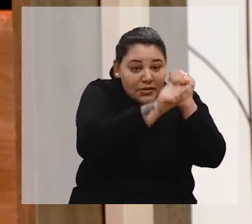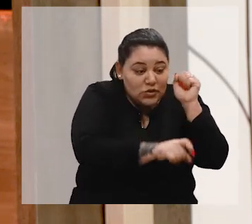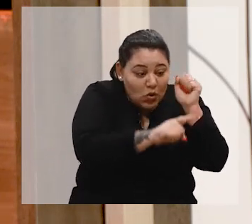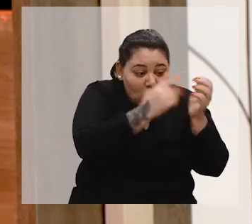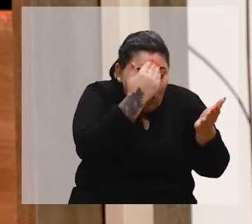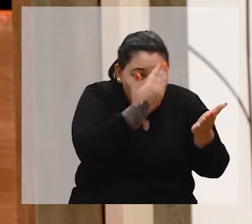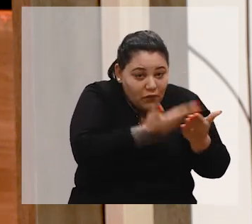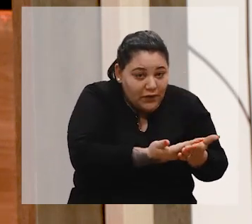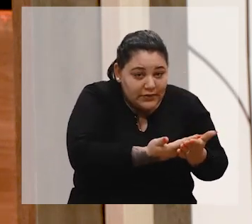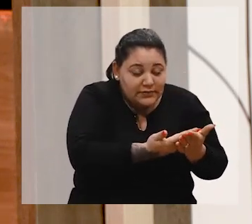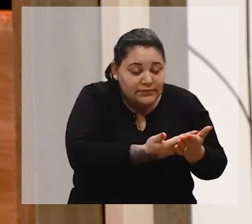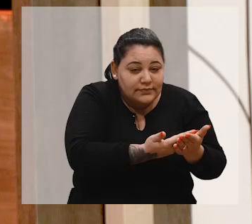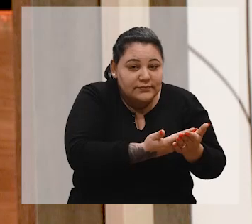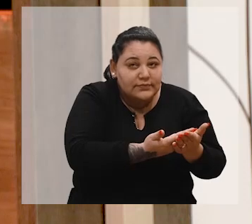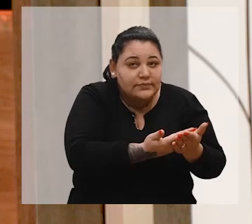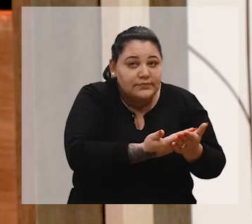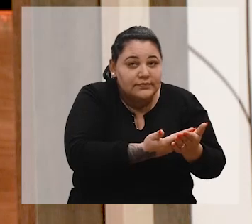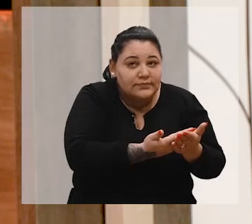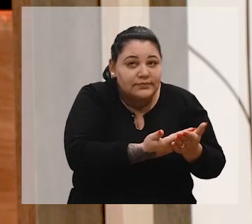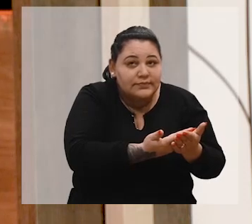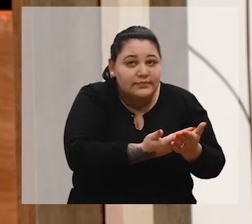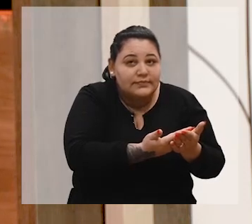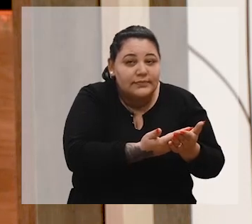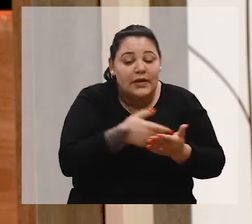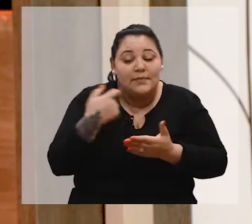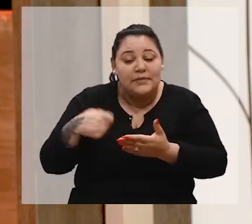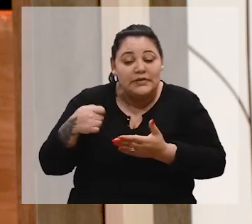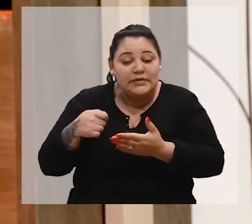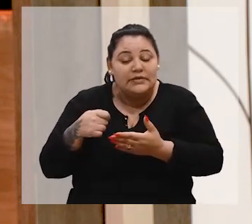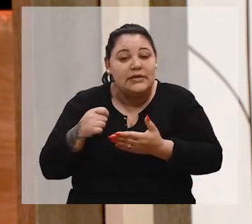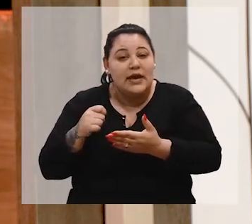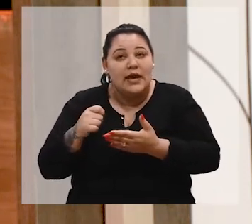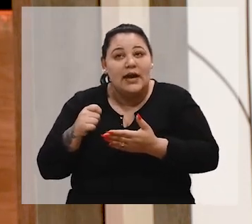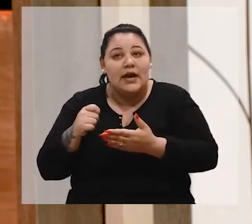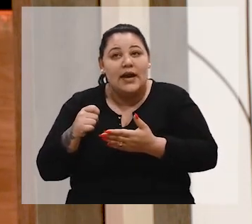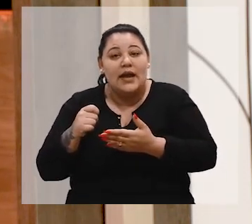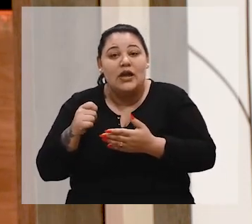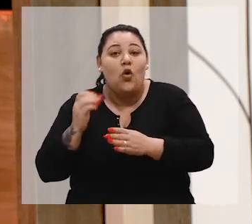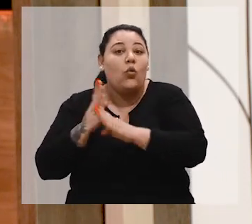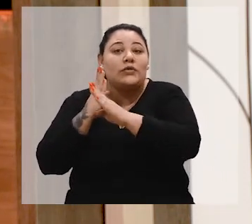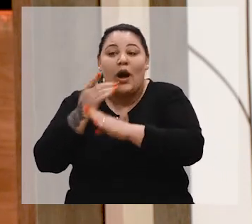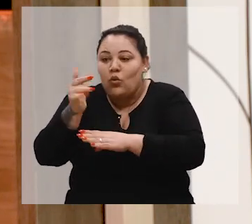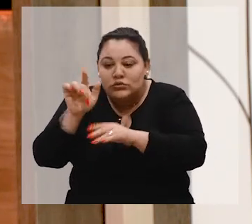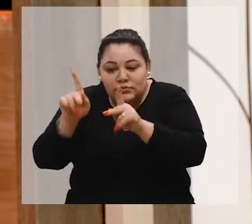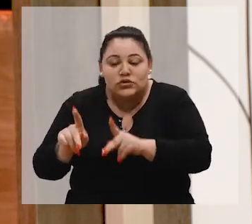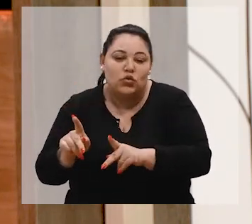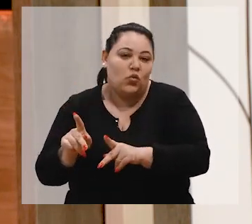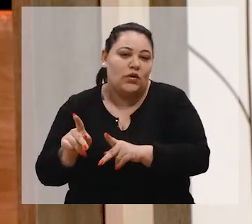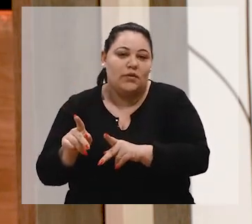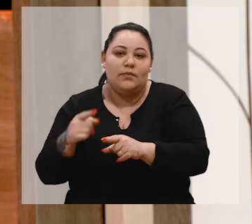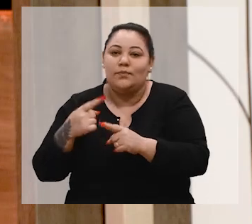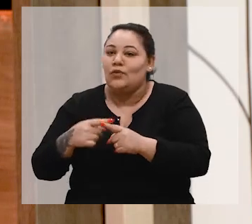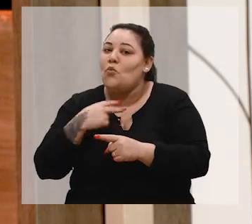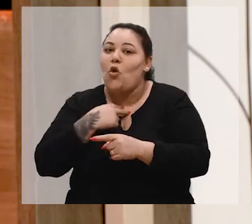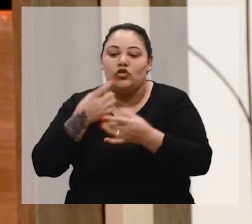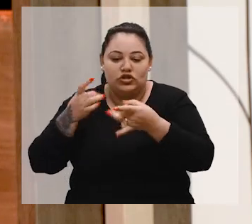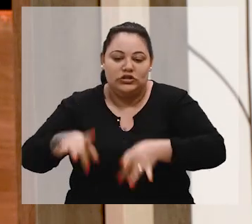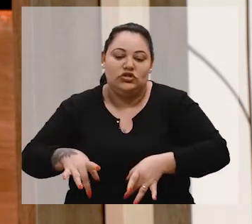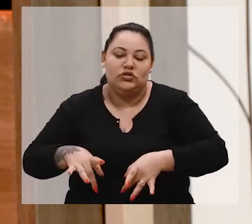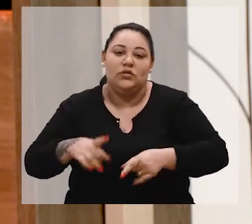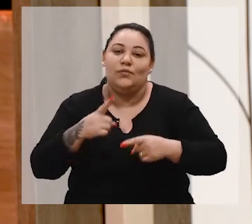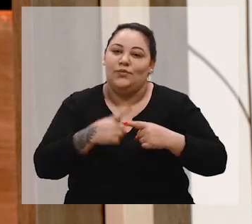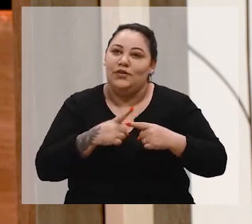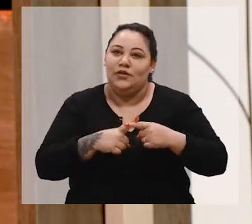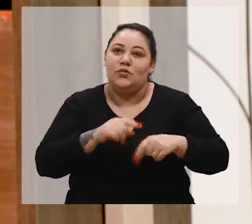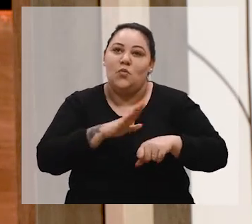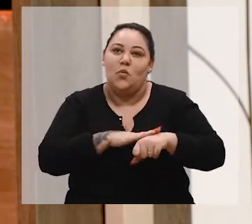confiança. Tem uma parte do livro que a gente fala, e se alguém não confiar, tem que buscar uma outra pessoa, não dá para desistir, porque muitas